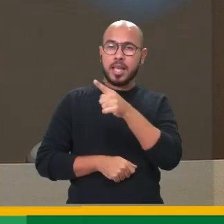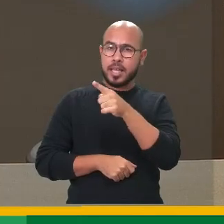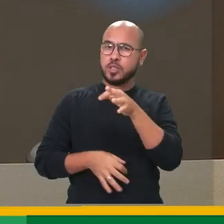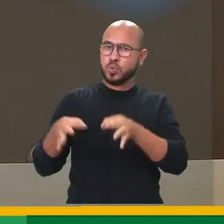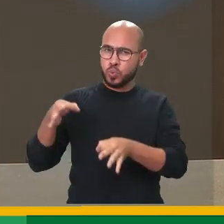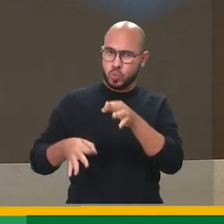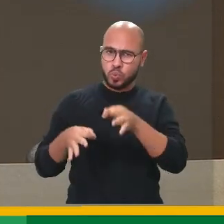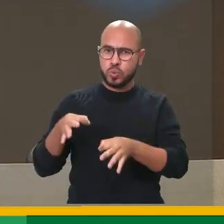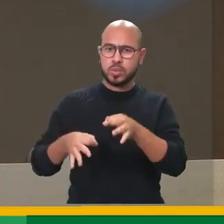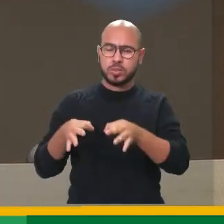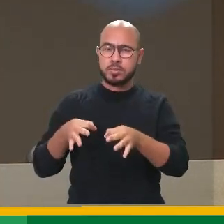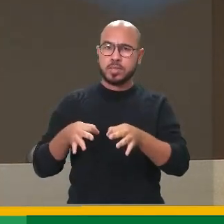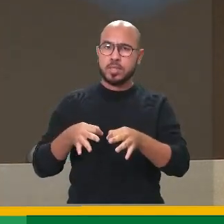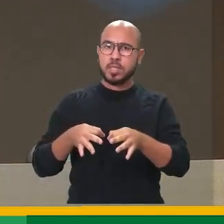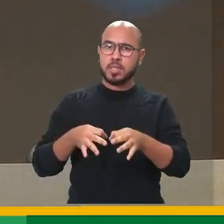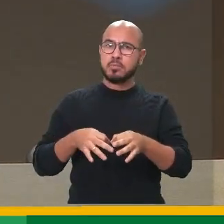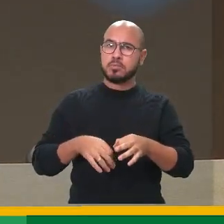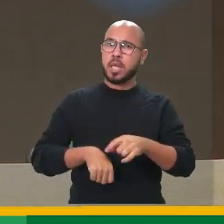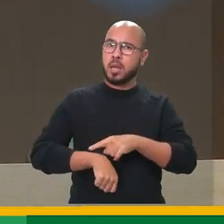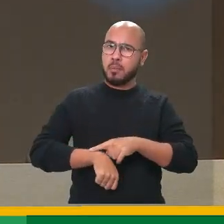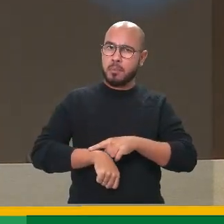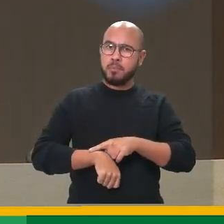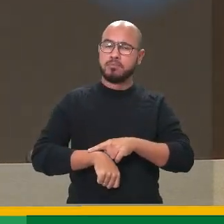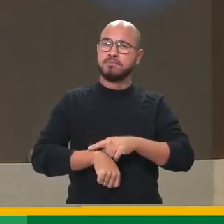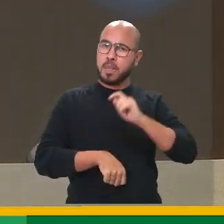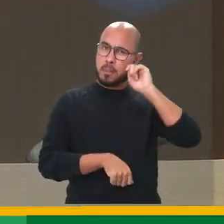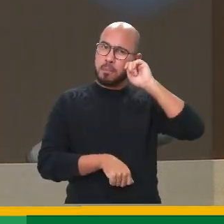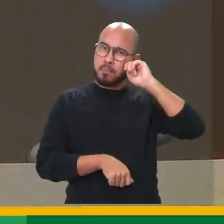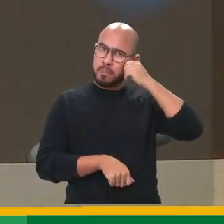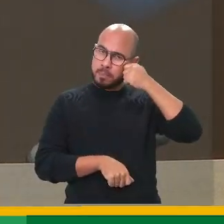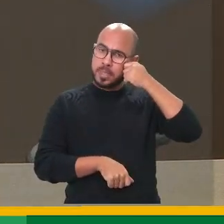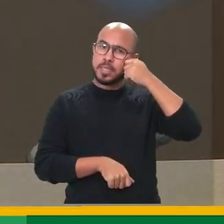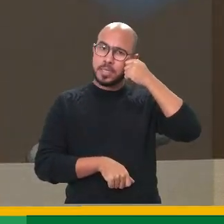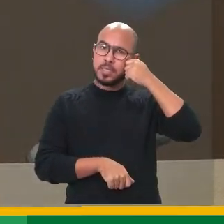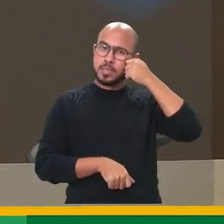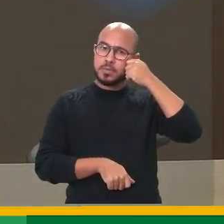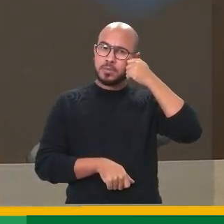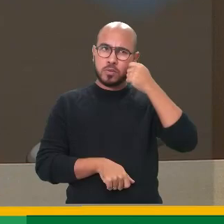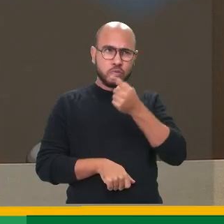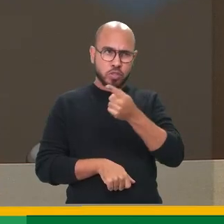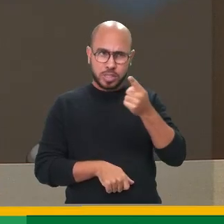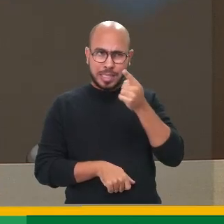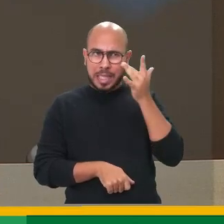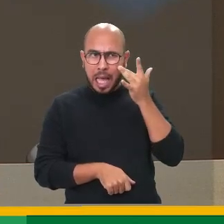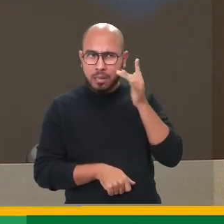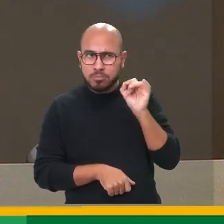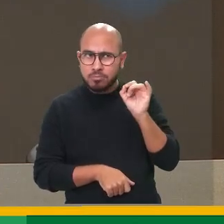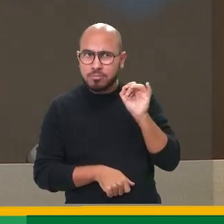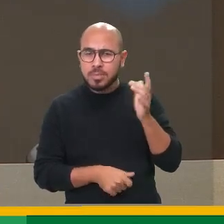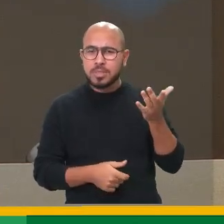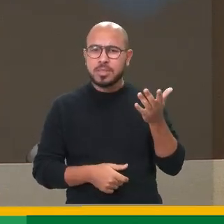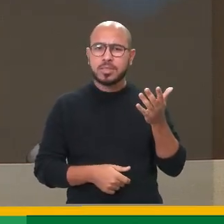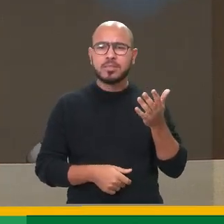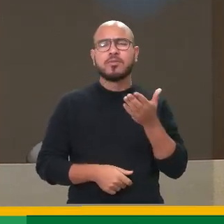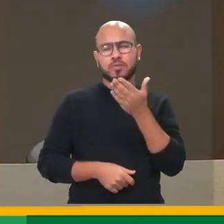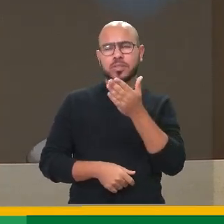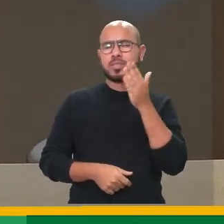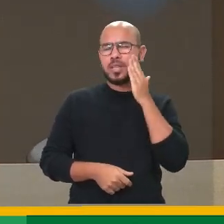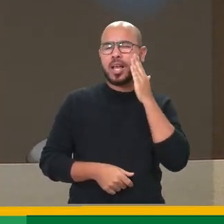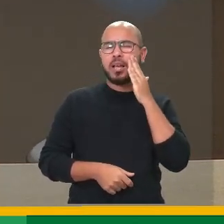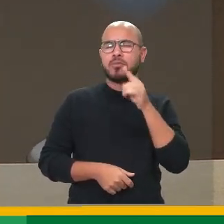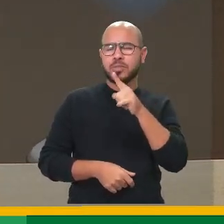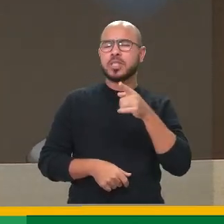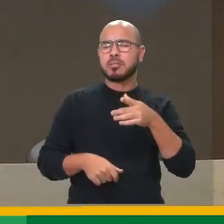um negro né não sei se é de conhecimento né Thales então com certeza você tem tudo a ver com esse